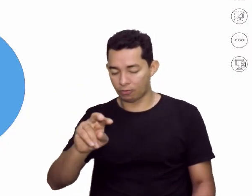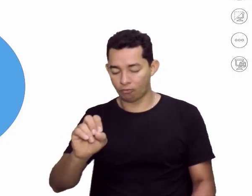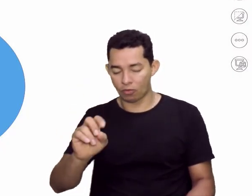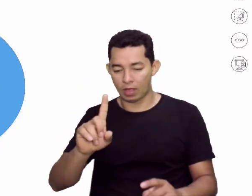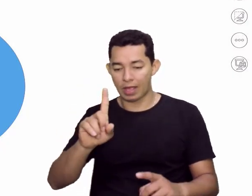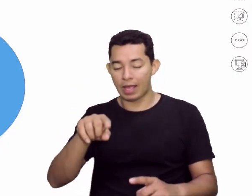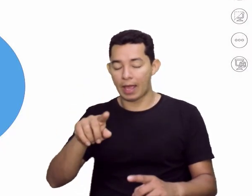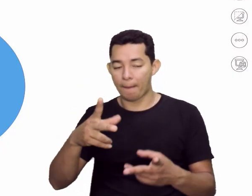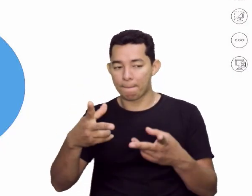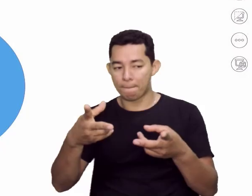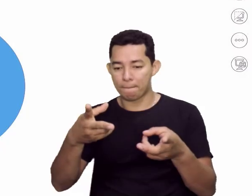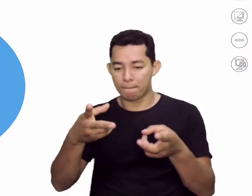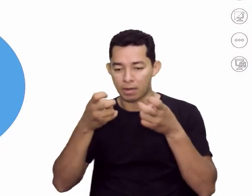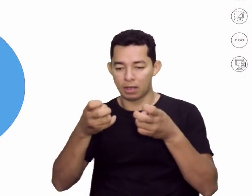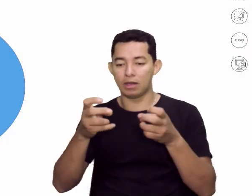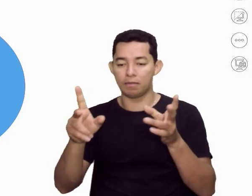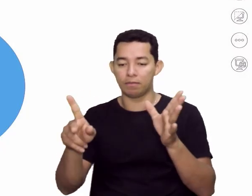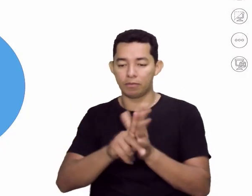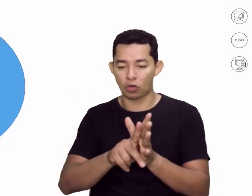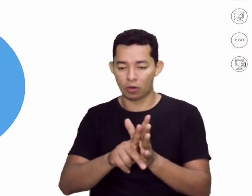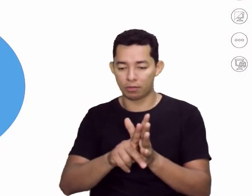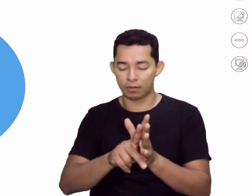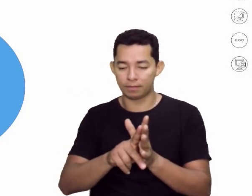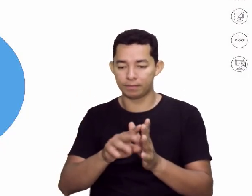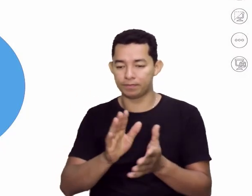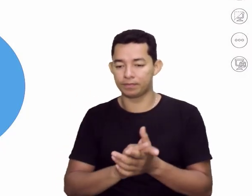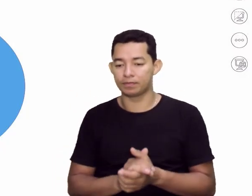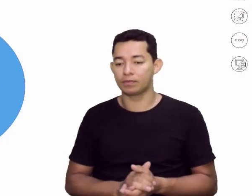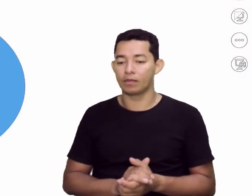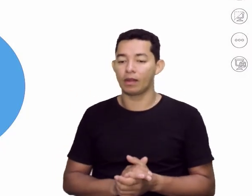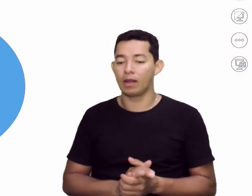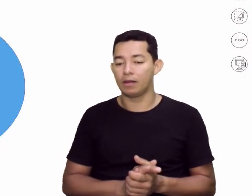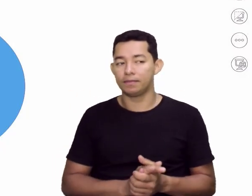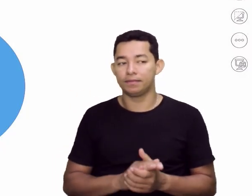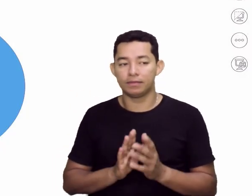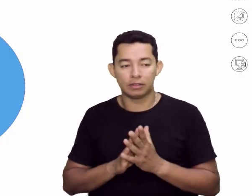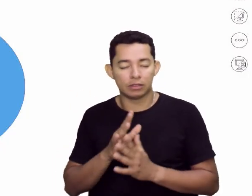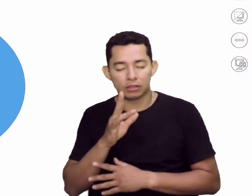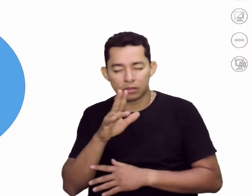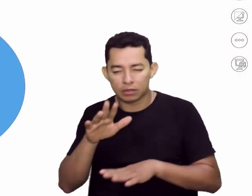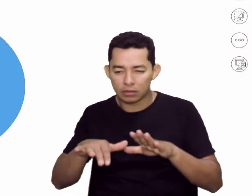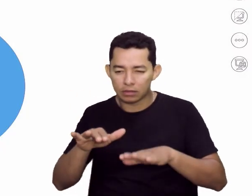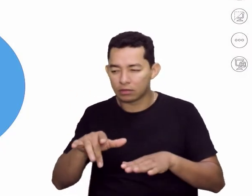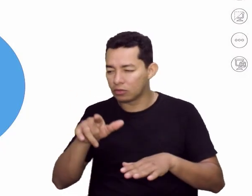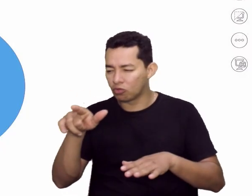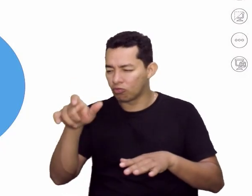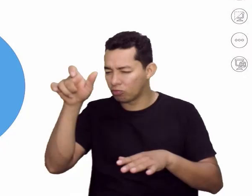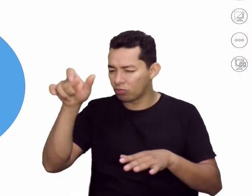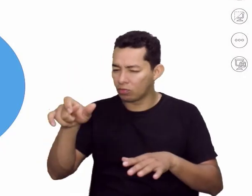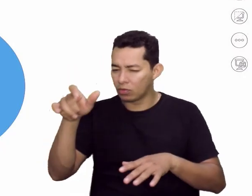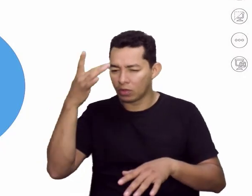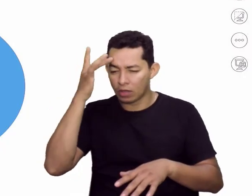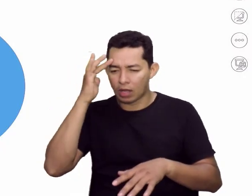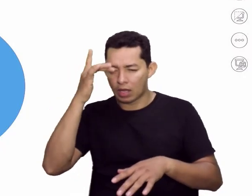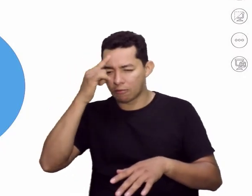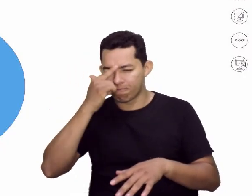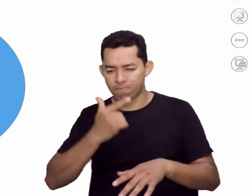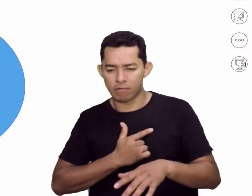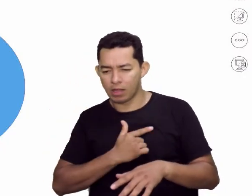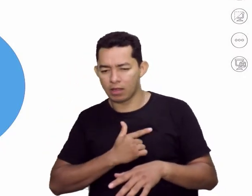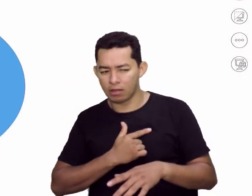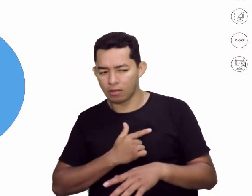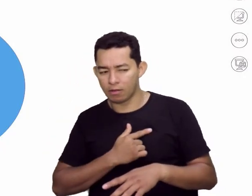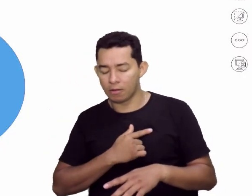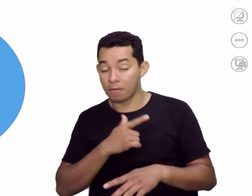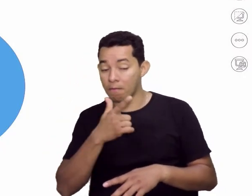Nada impede de uma pessoa achar alguém, ou uma coisa que você acha totalmente feio e a pessoa ficar encantada, achar lindo.